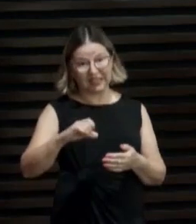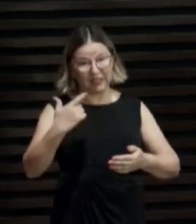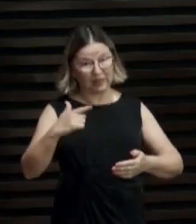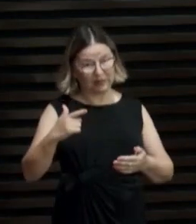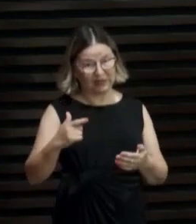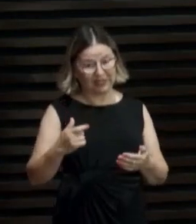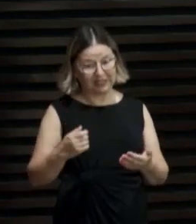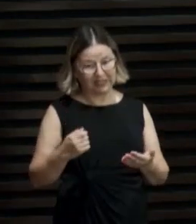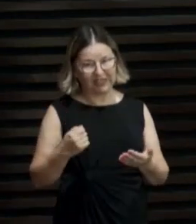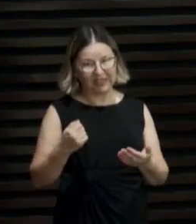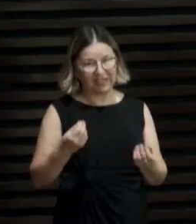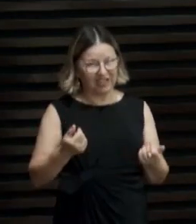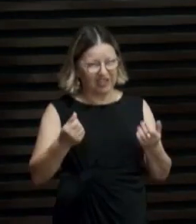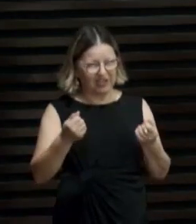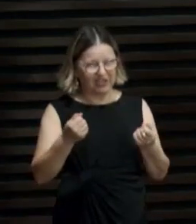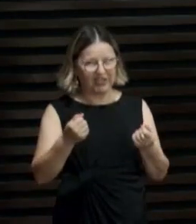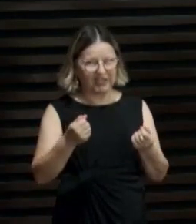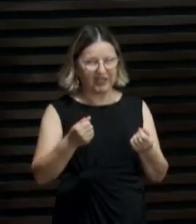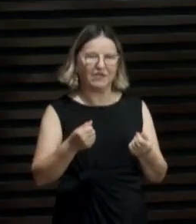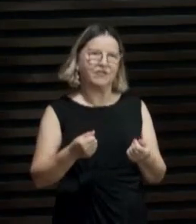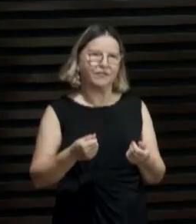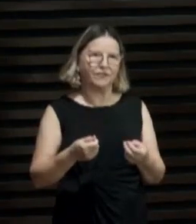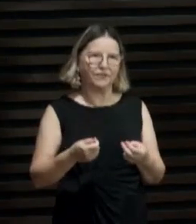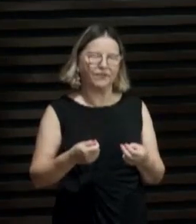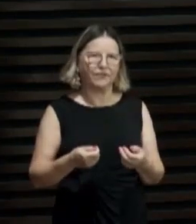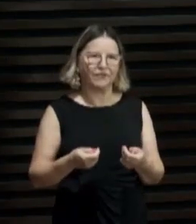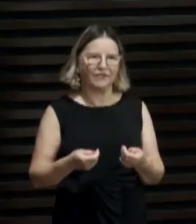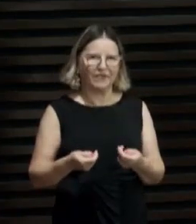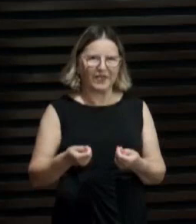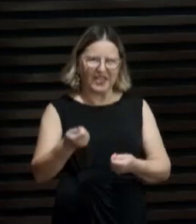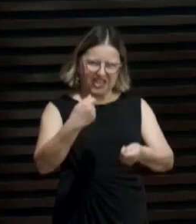causa hipotética. Nós temos visto isto.